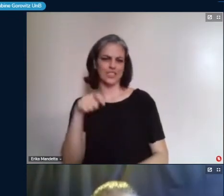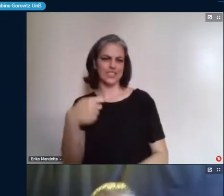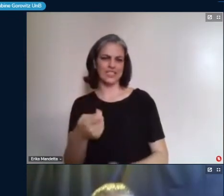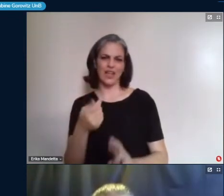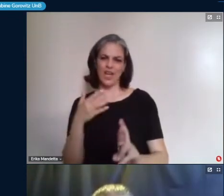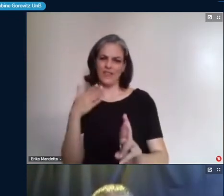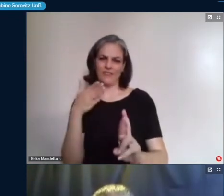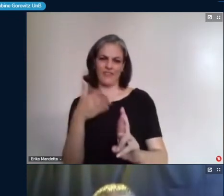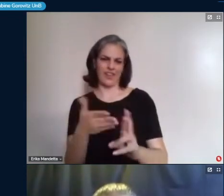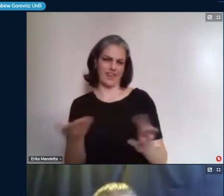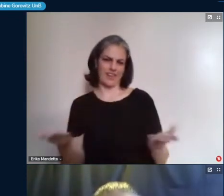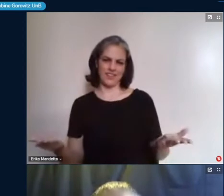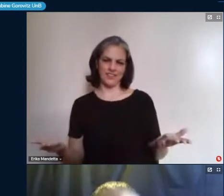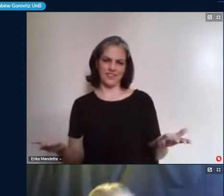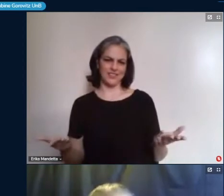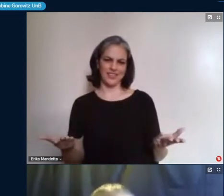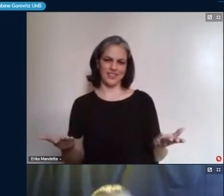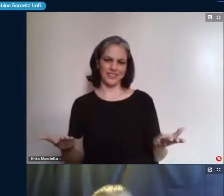tão modesta.